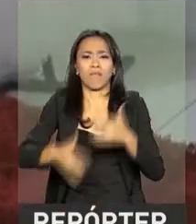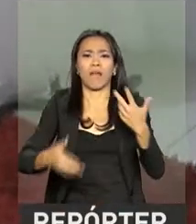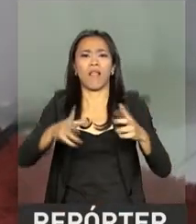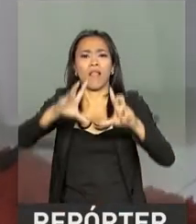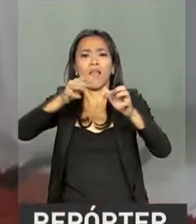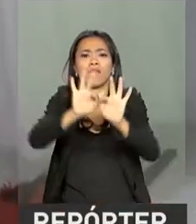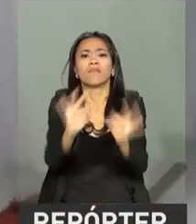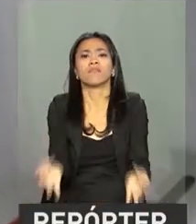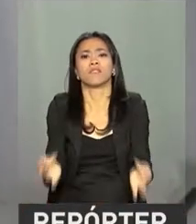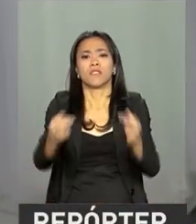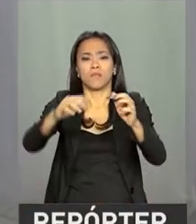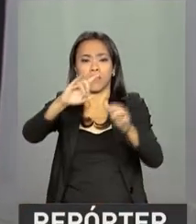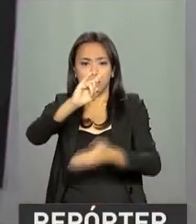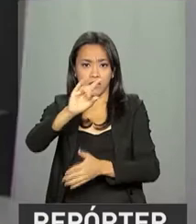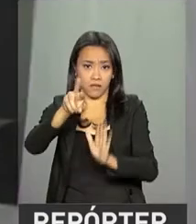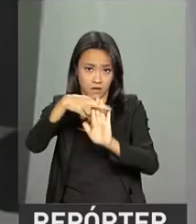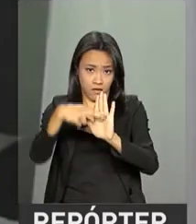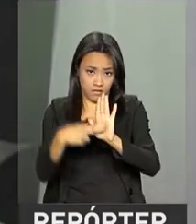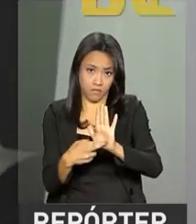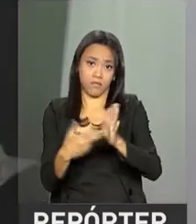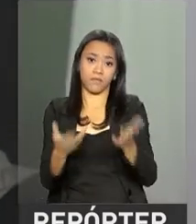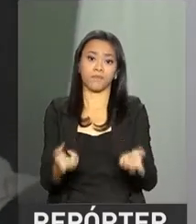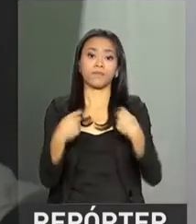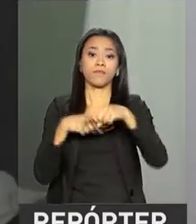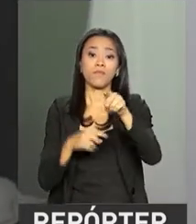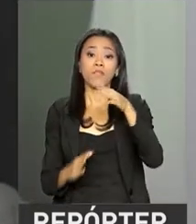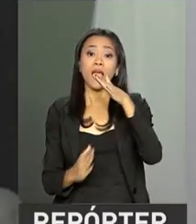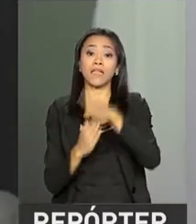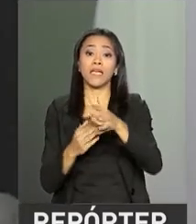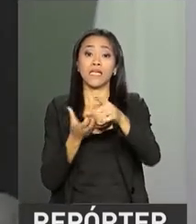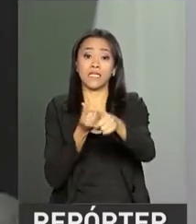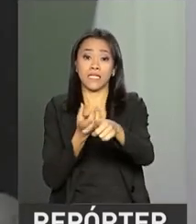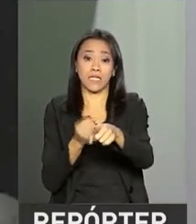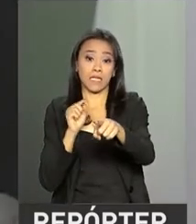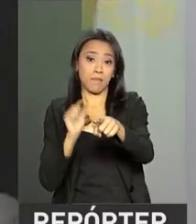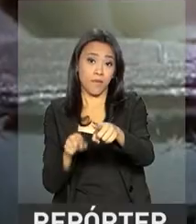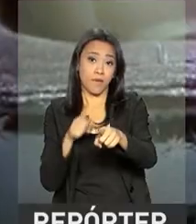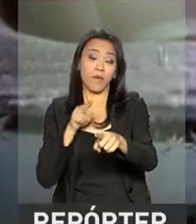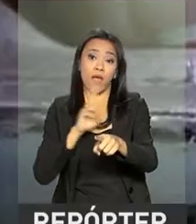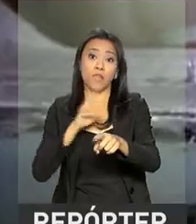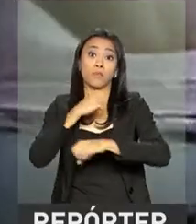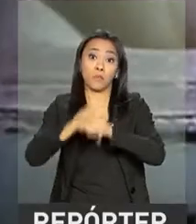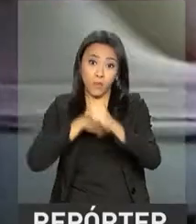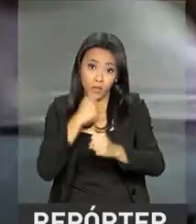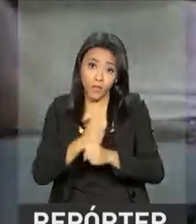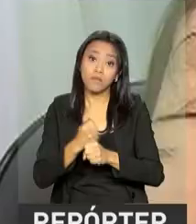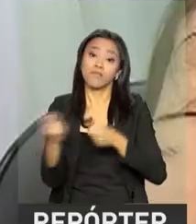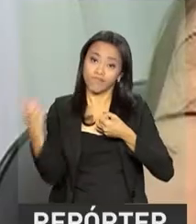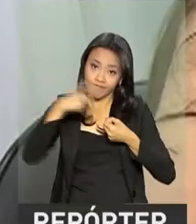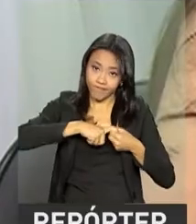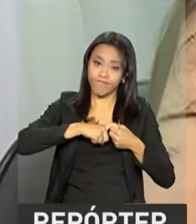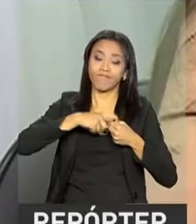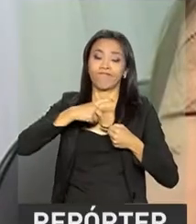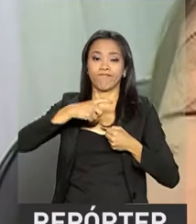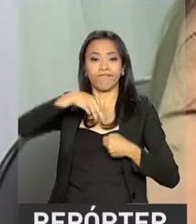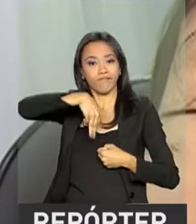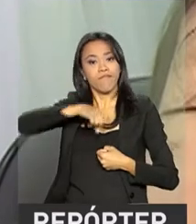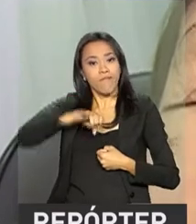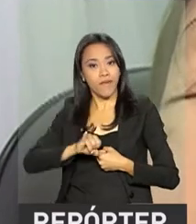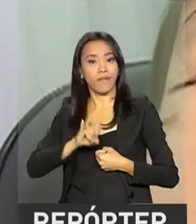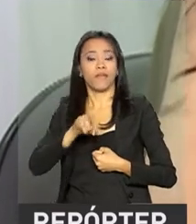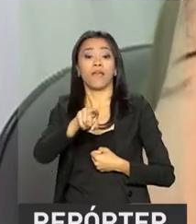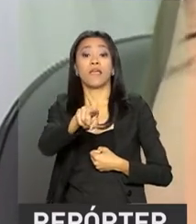ser um microempreendedor quem tem faturamento até 60 mil reais por ano ea boa notícia é que a partir de